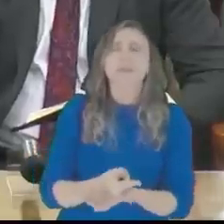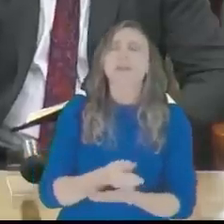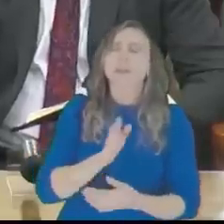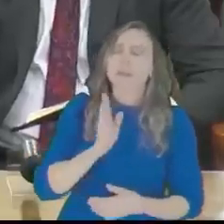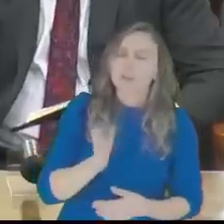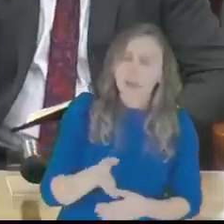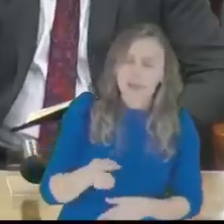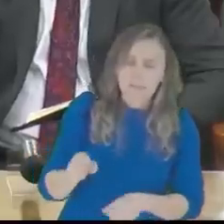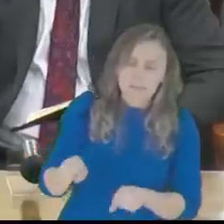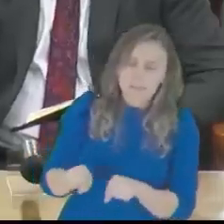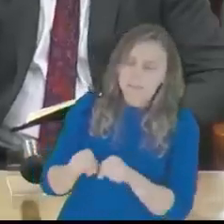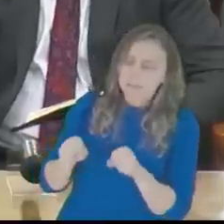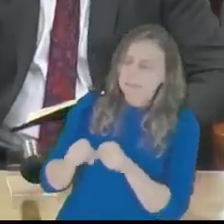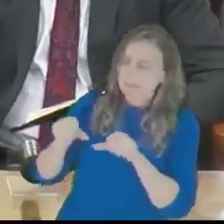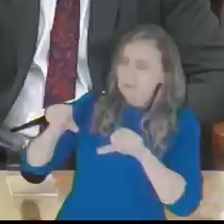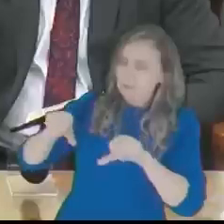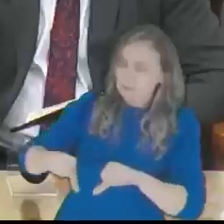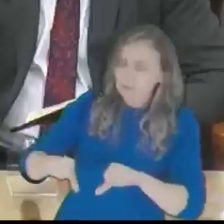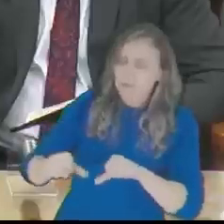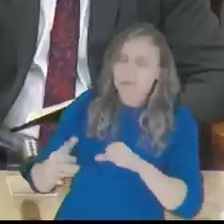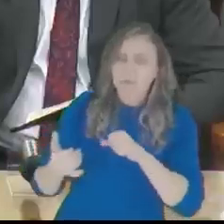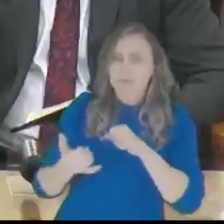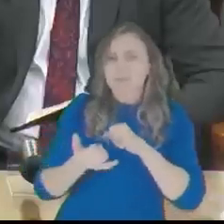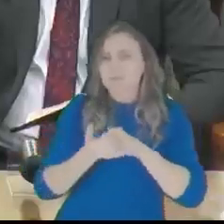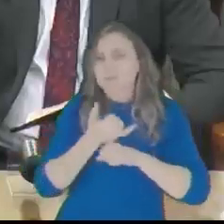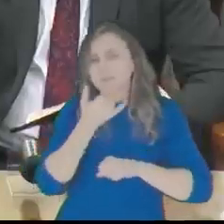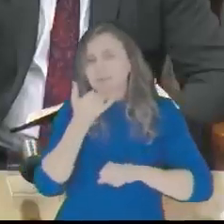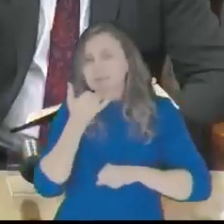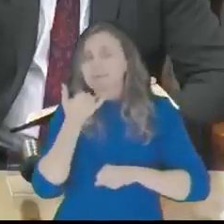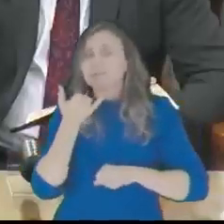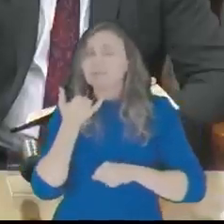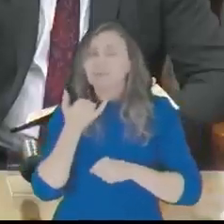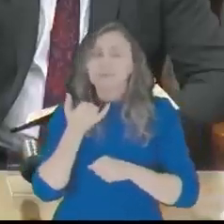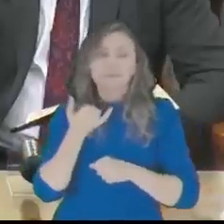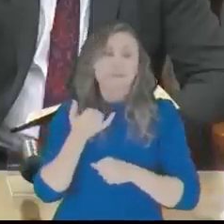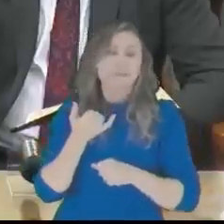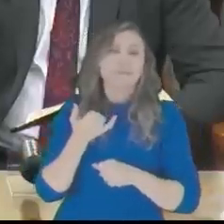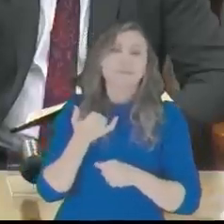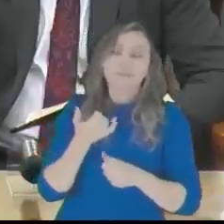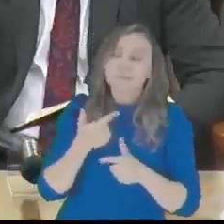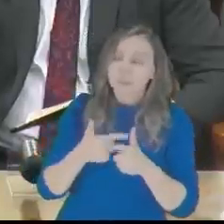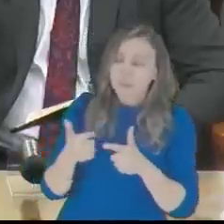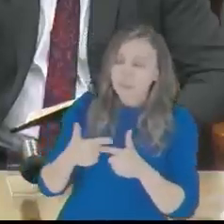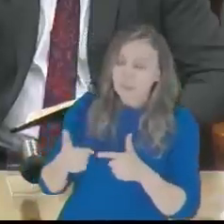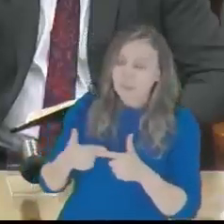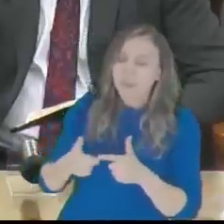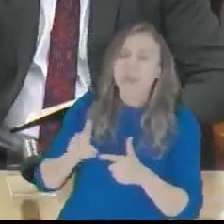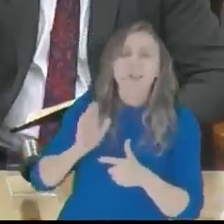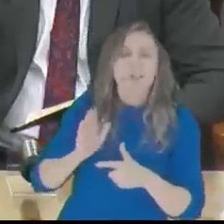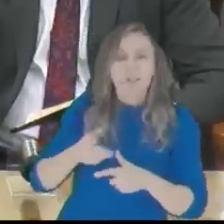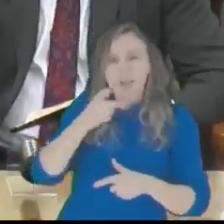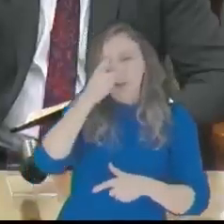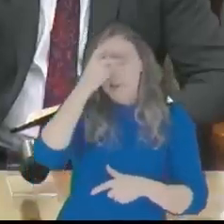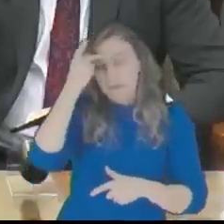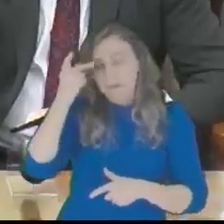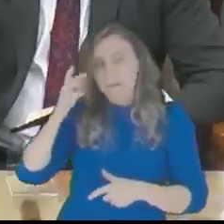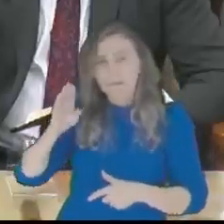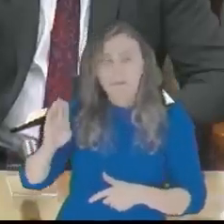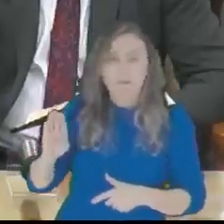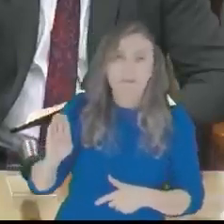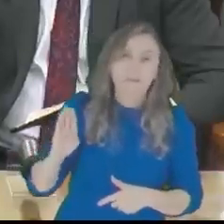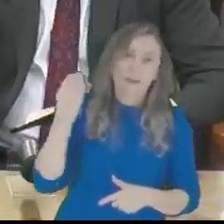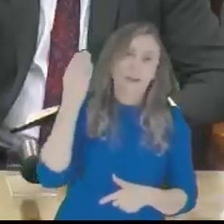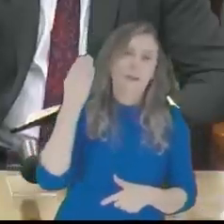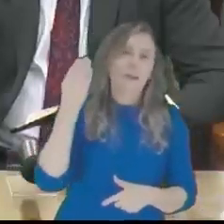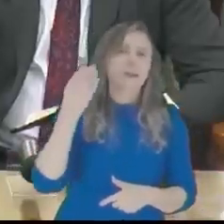crises, já houve vergonha na igreja, já houve escândalos na igreja, já houve traidores na igreja, já houve